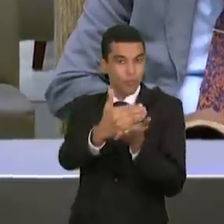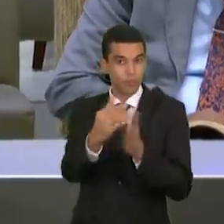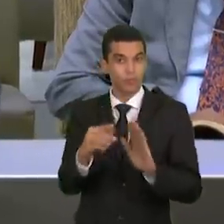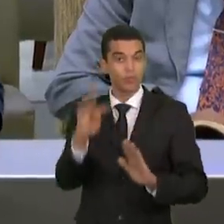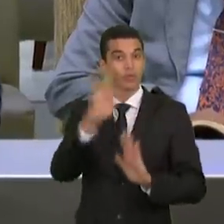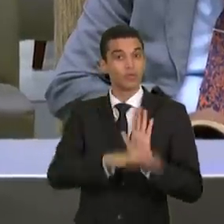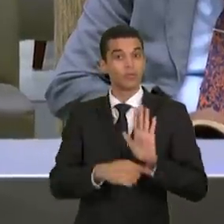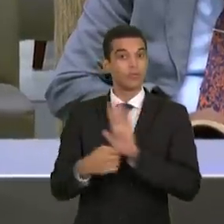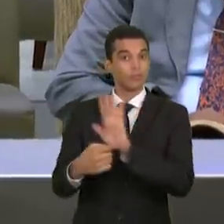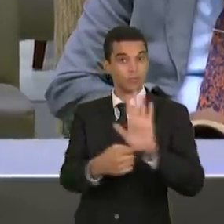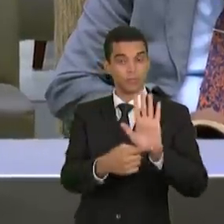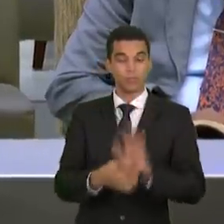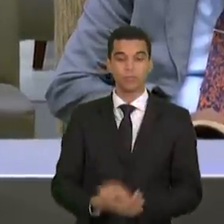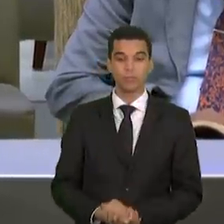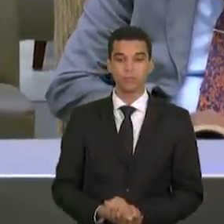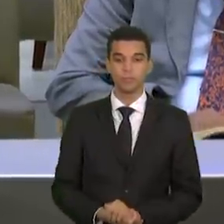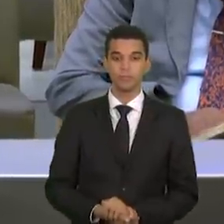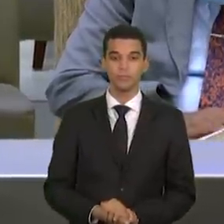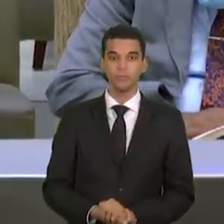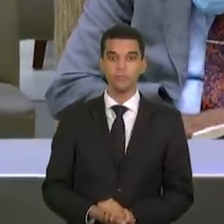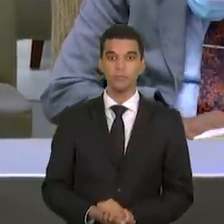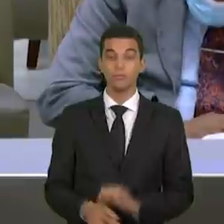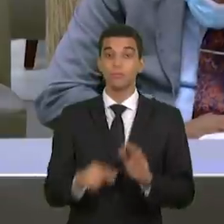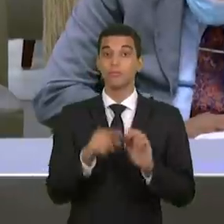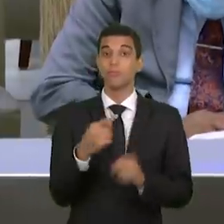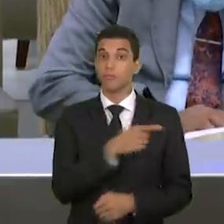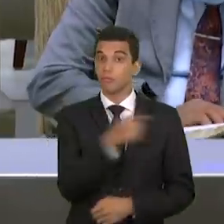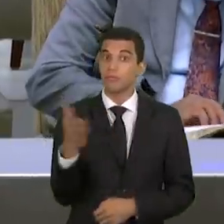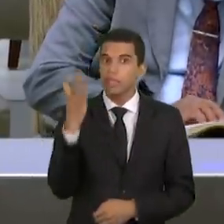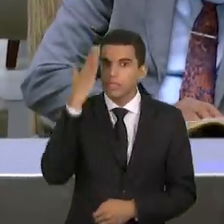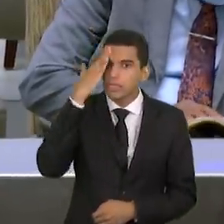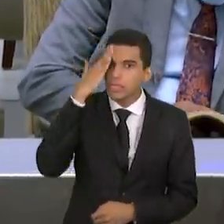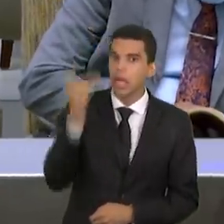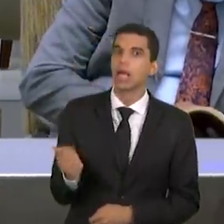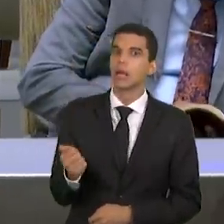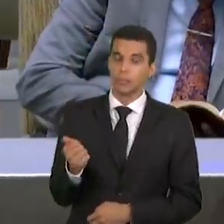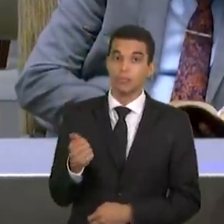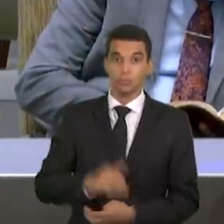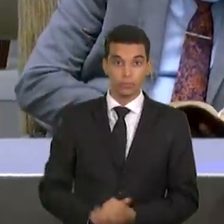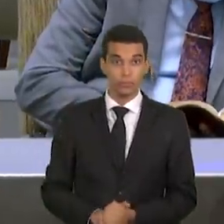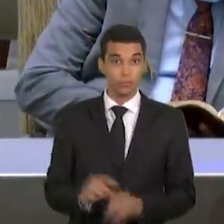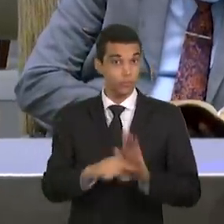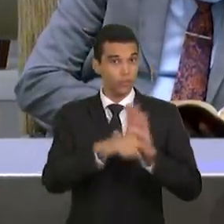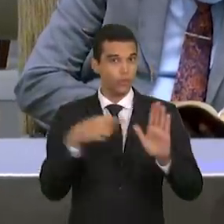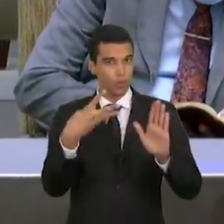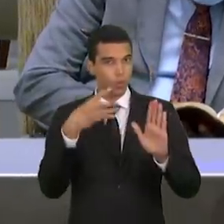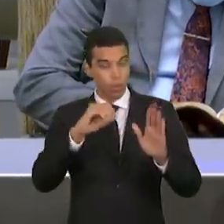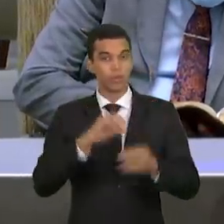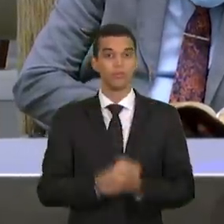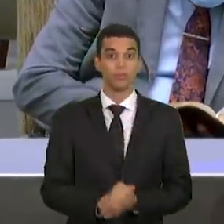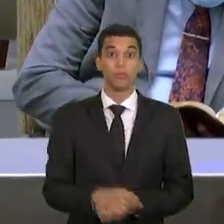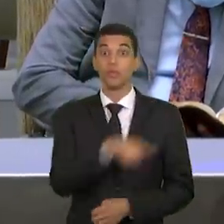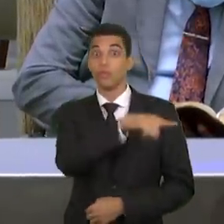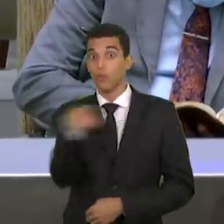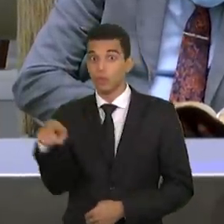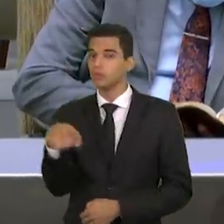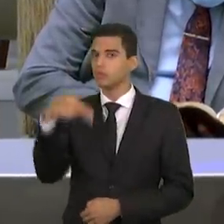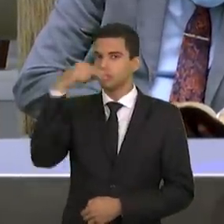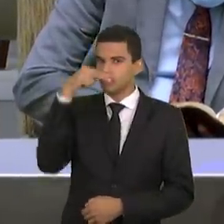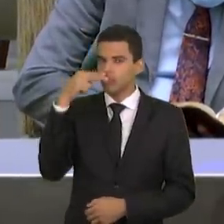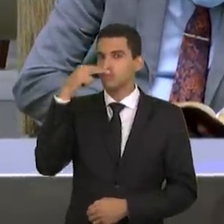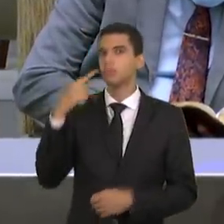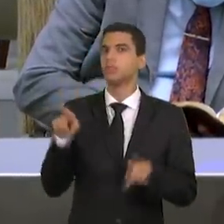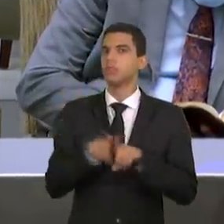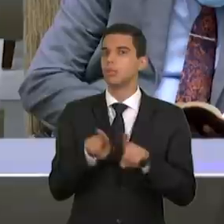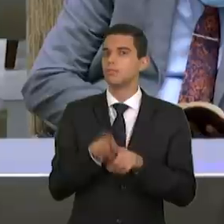sabei. Versículo 40, o início do versículo 40, portanto, estai vós